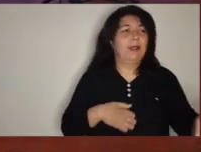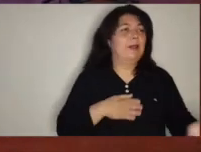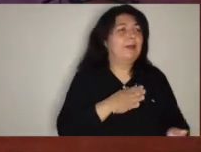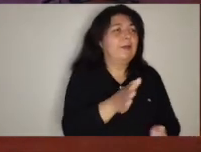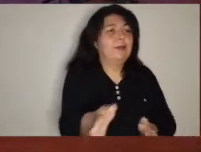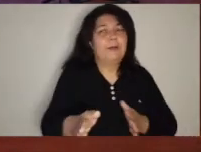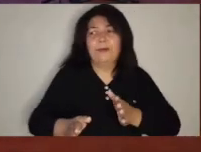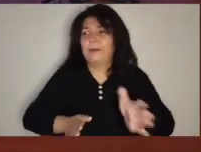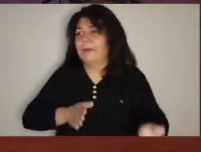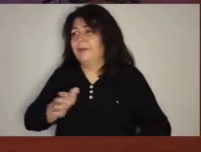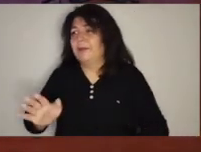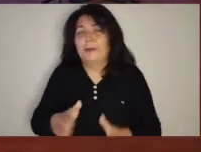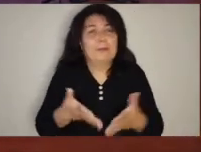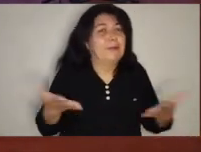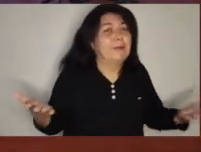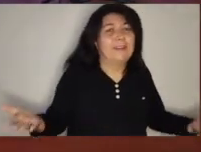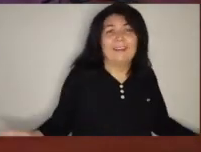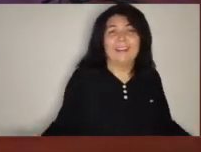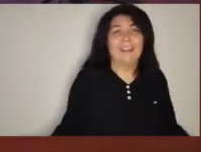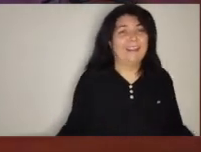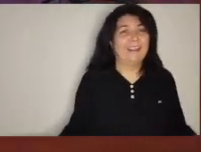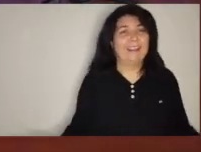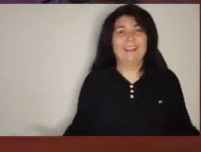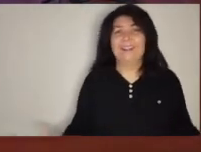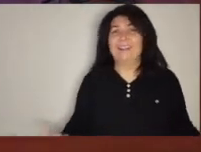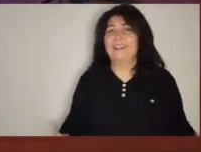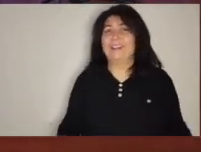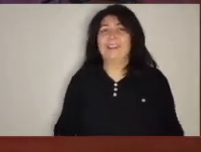irei, se eu não tenho pra onde